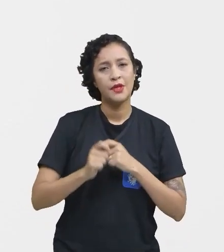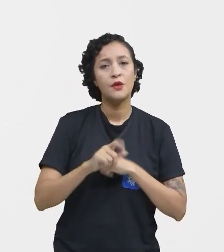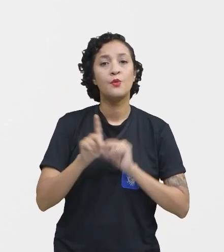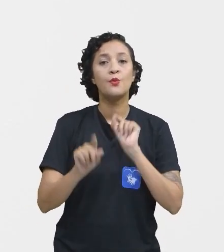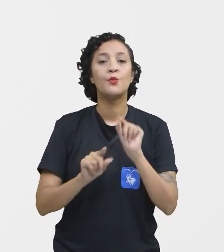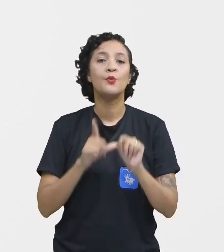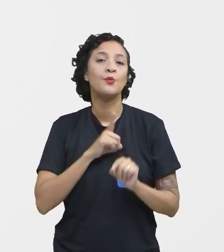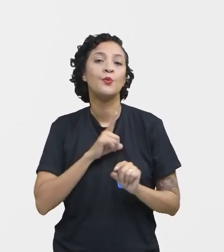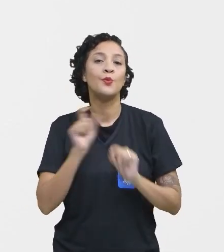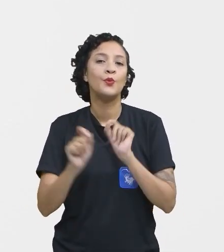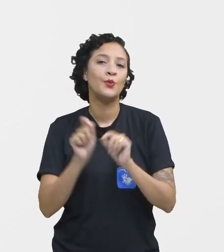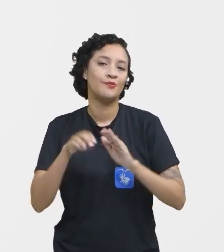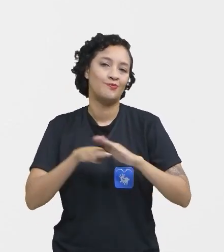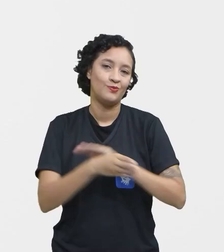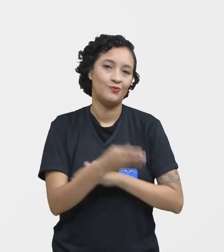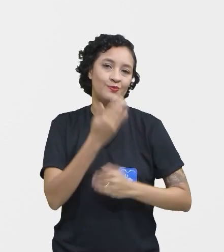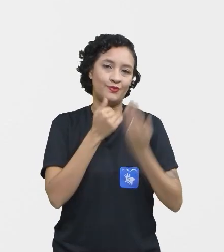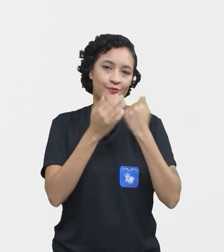alimentar.